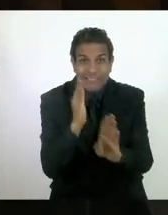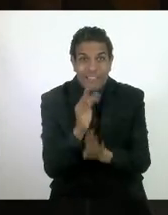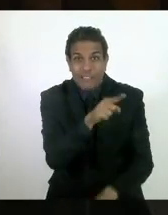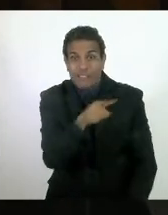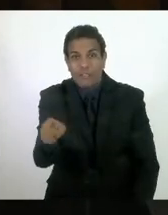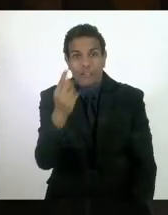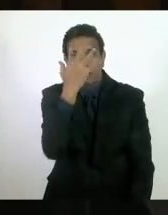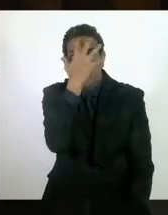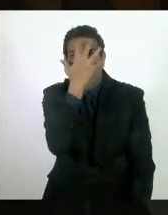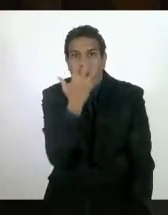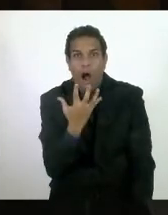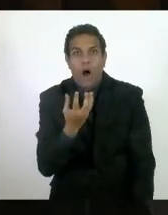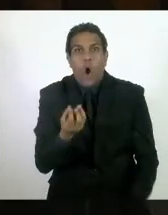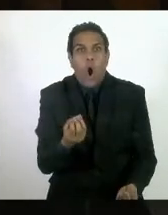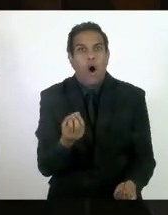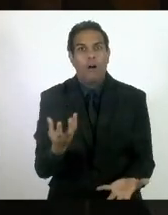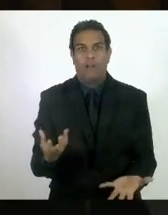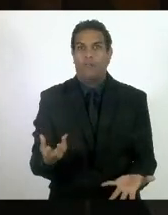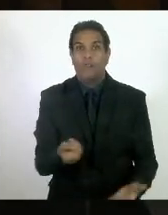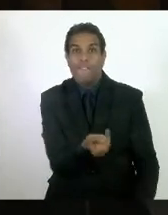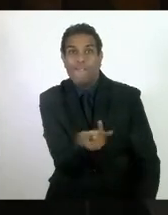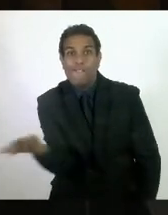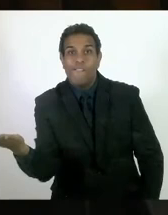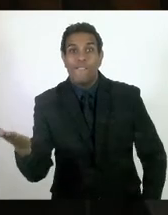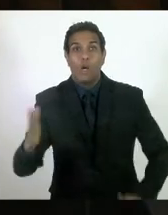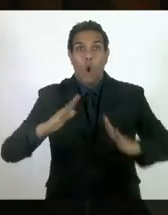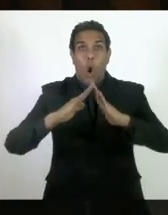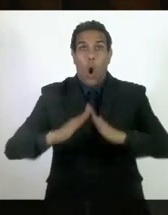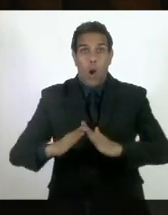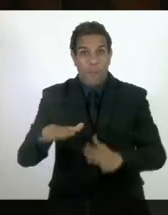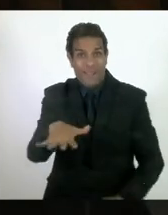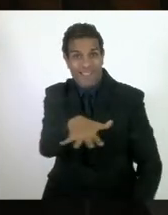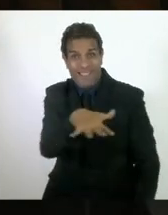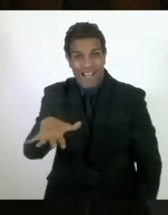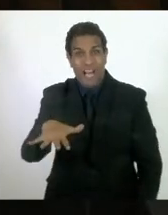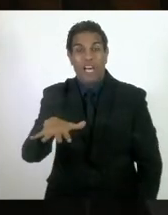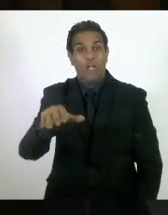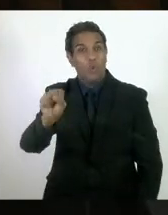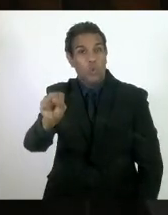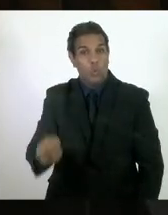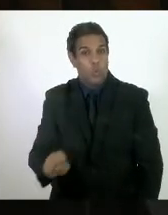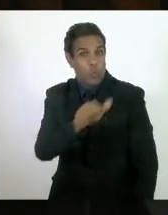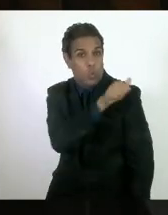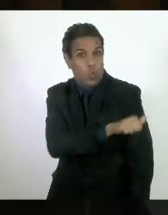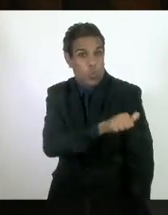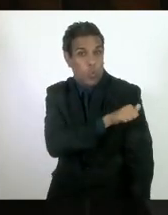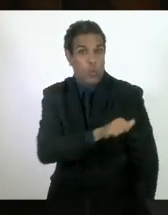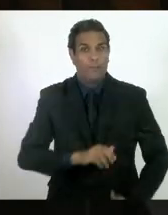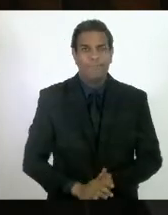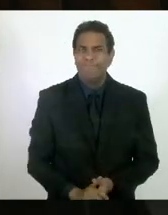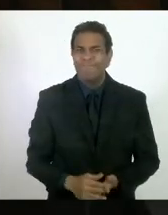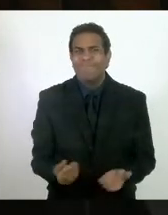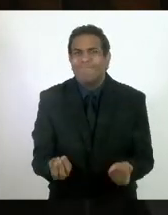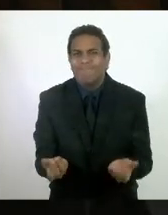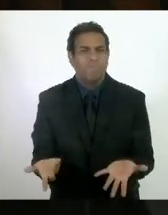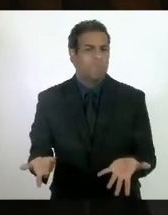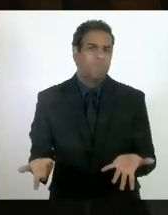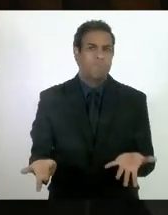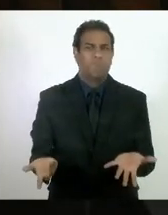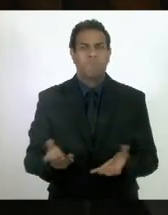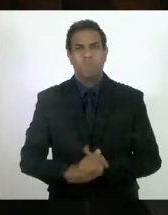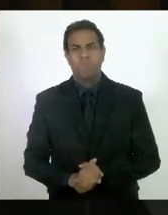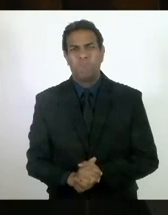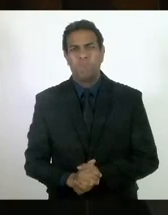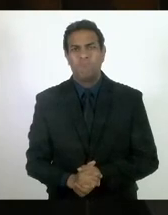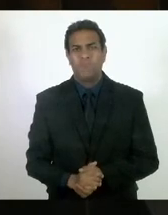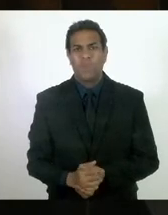ficarem surpreendidos com imóveis na Zona Sul onde não se paga um